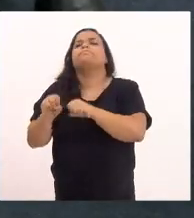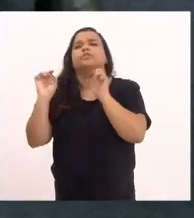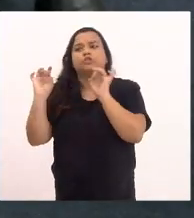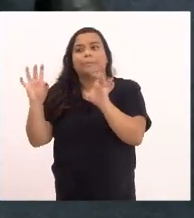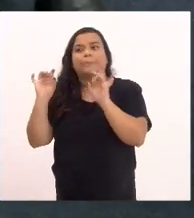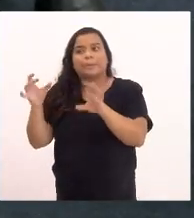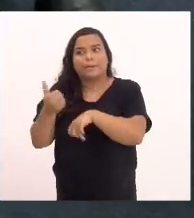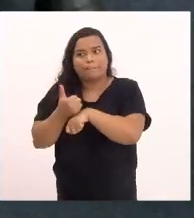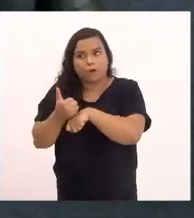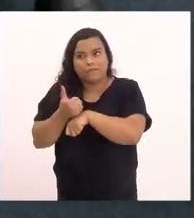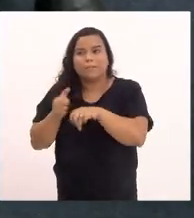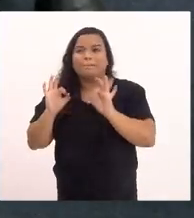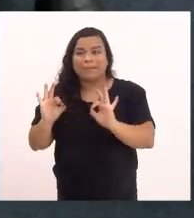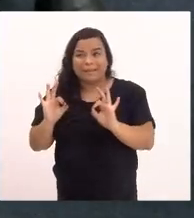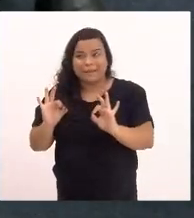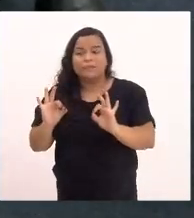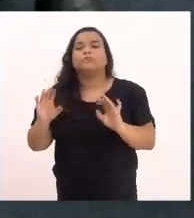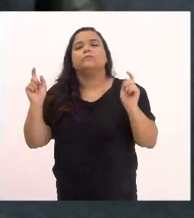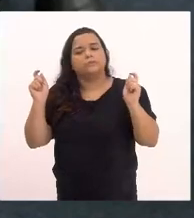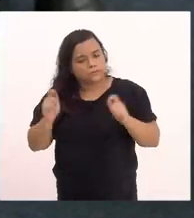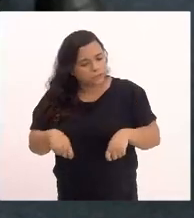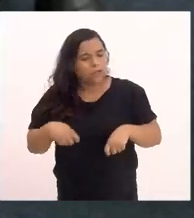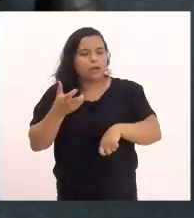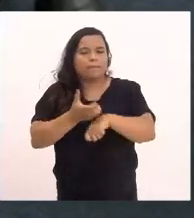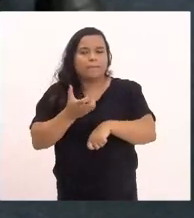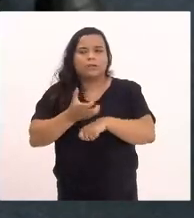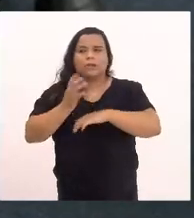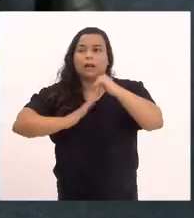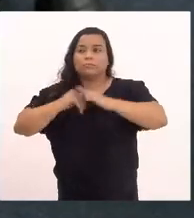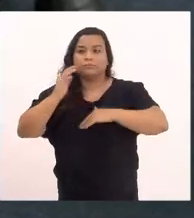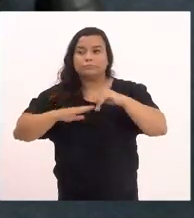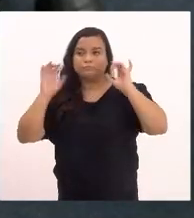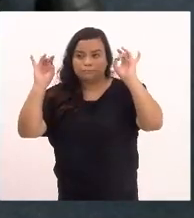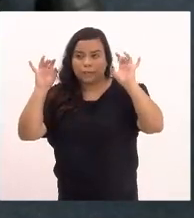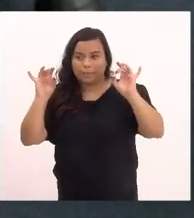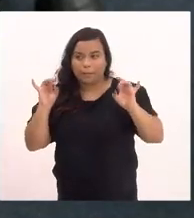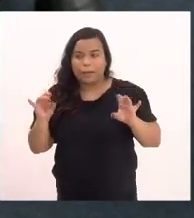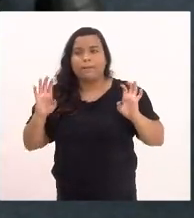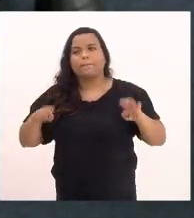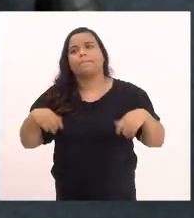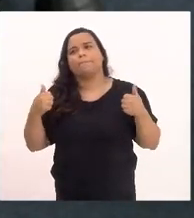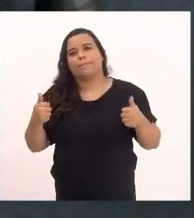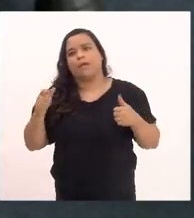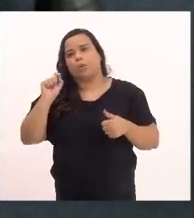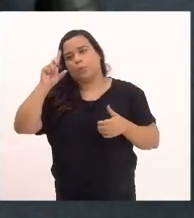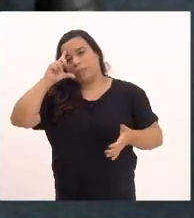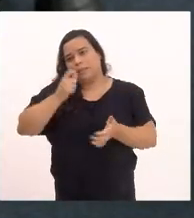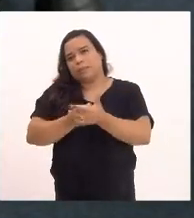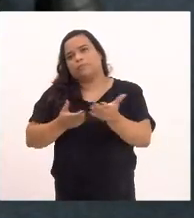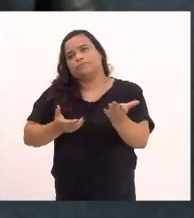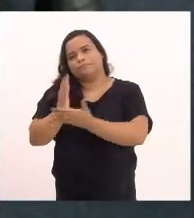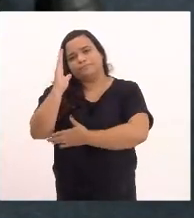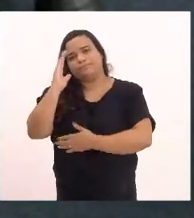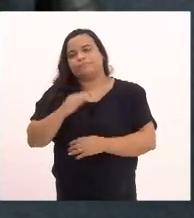que realmente haja consistência naquilo que for realmente decidido como aprovado. Eram